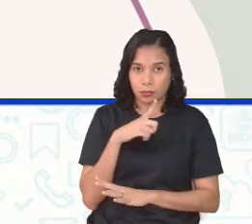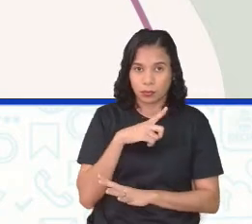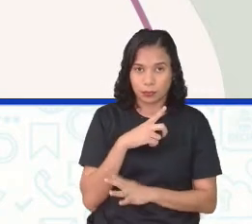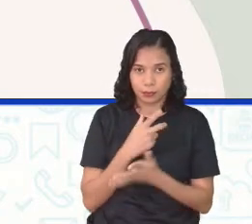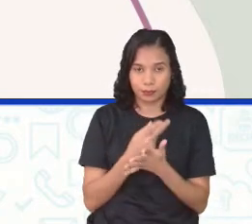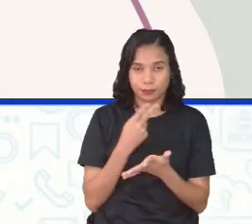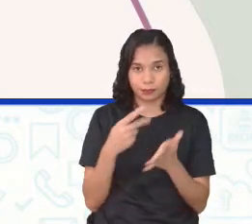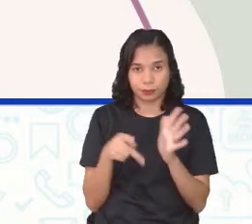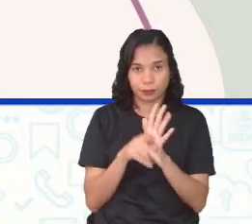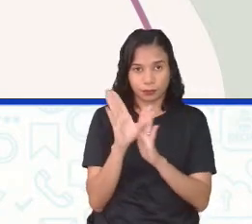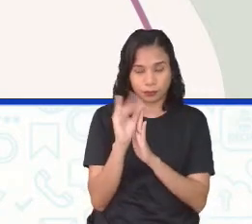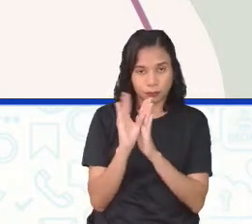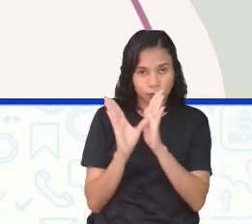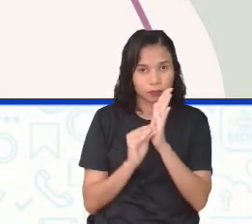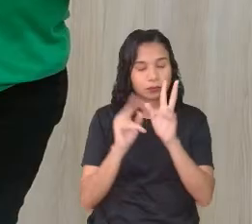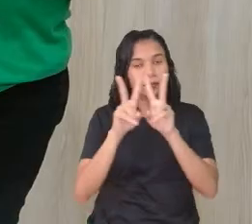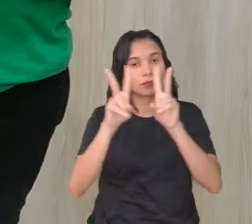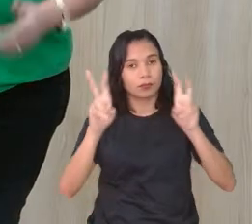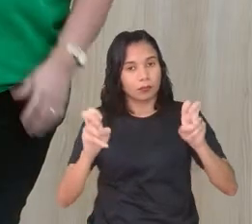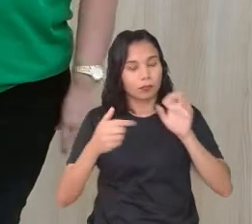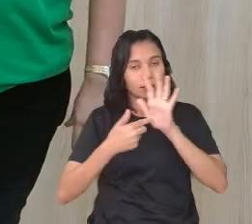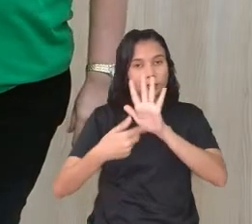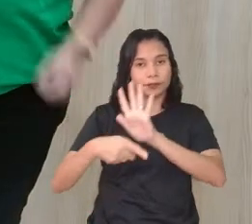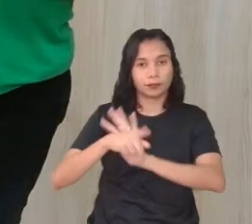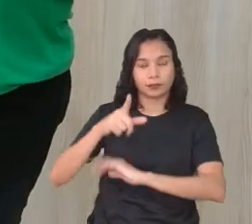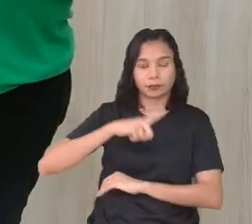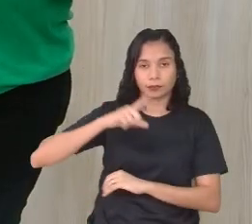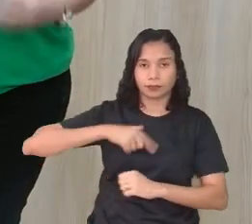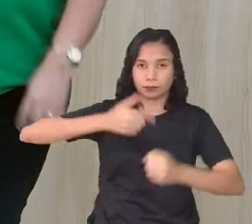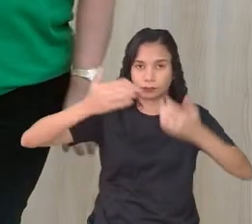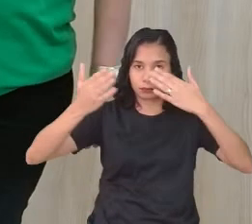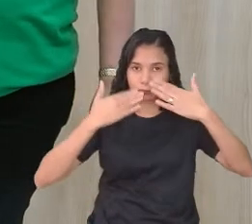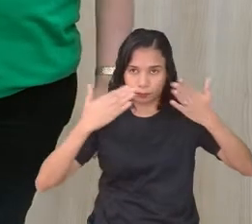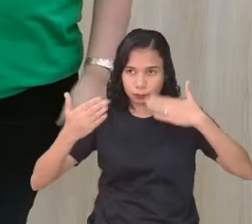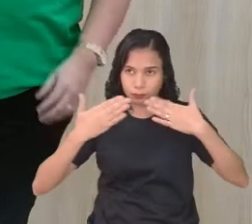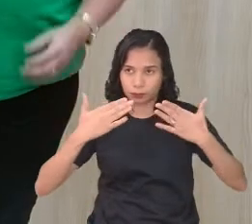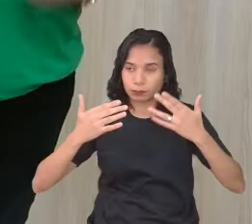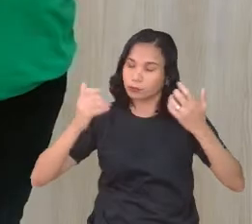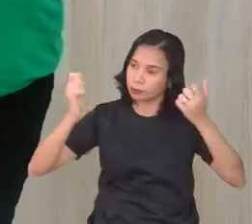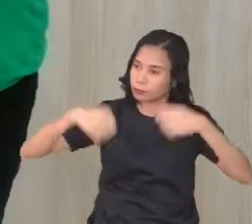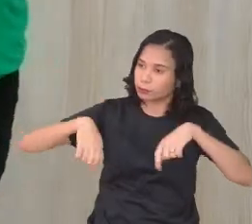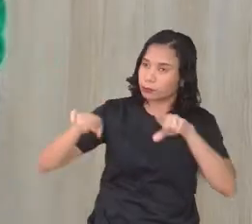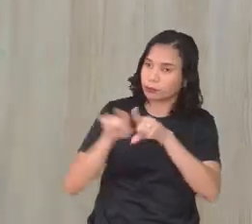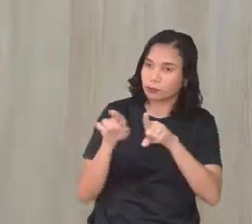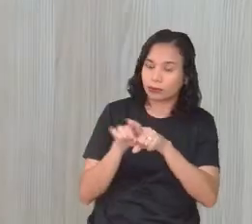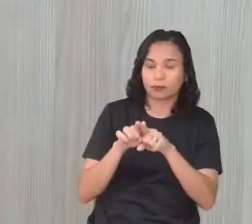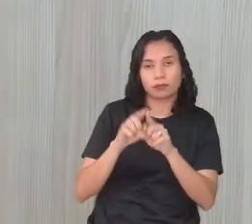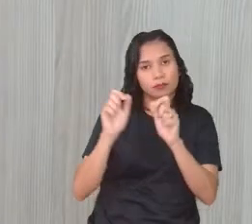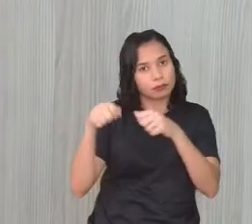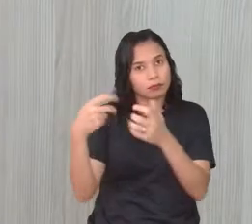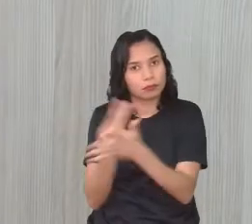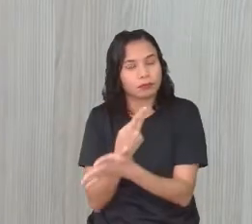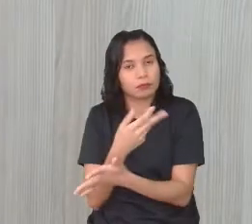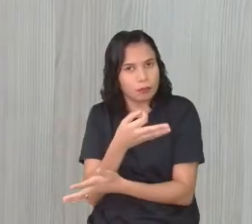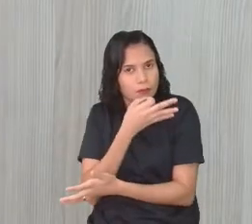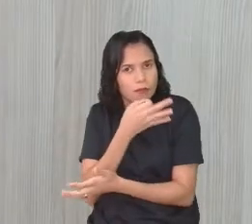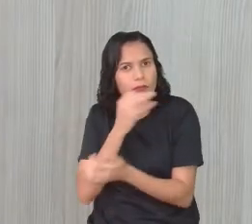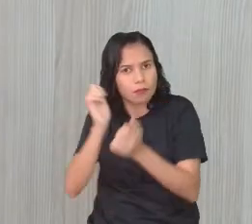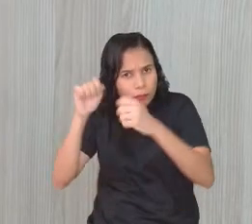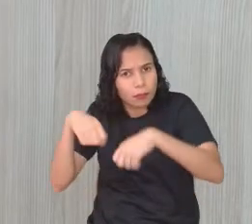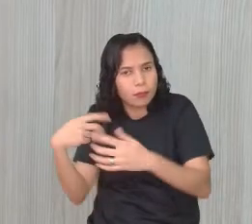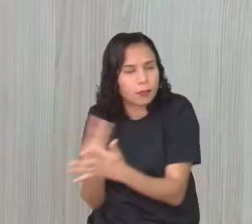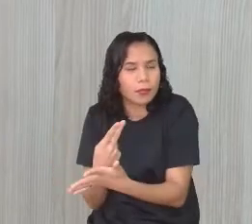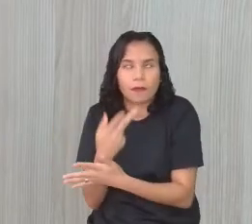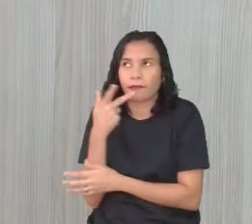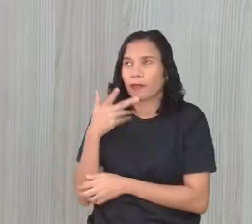determinado conteúdo, assunto que está sendo discutido. Que pode, inclusive, estar equivocada. Sim, não é? verdade. Não é porque eu tenho